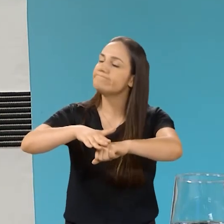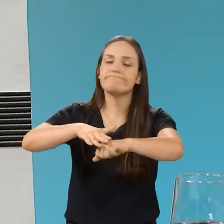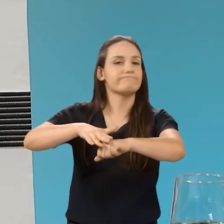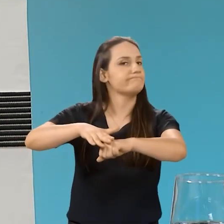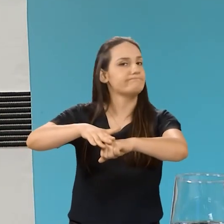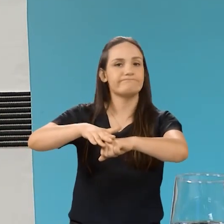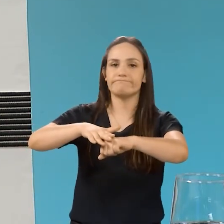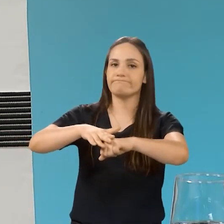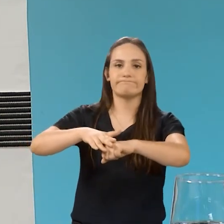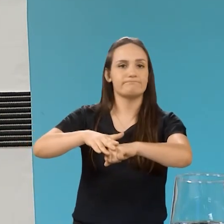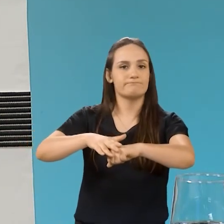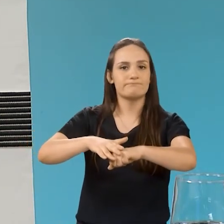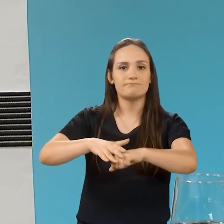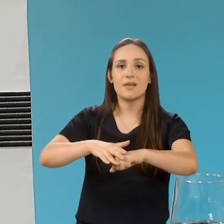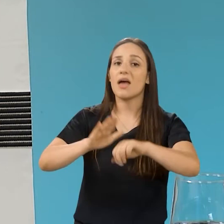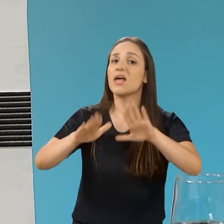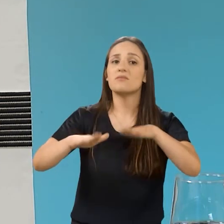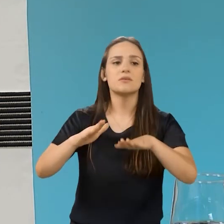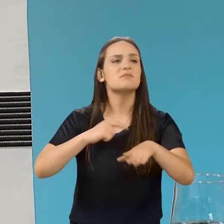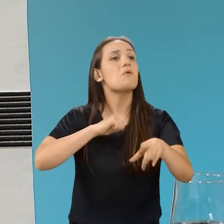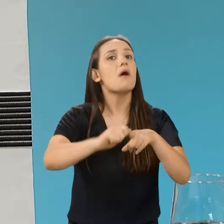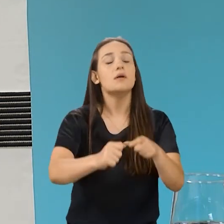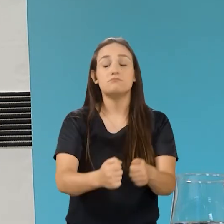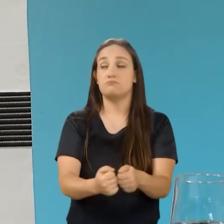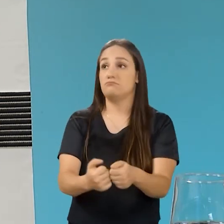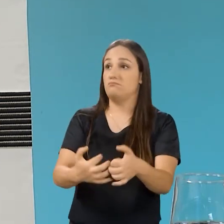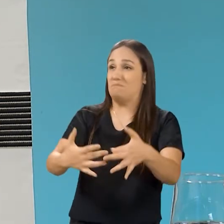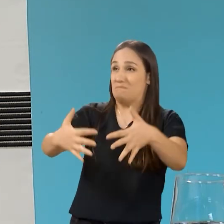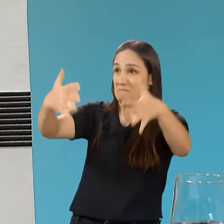propriedade, ela foge ao controle. E na